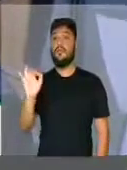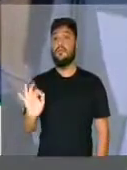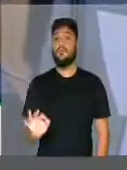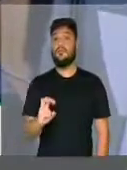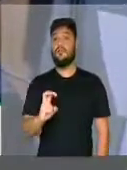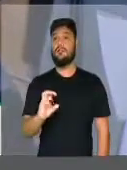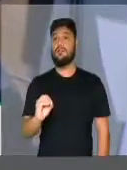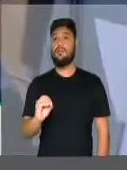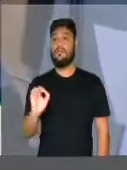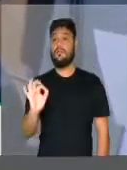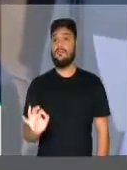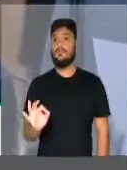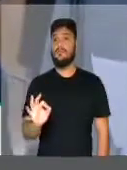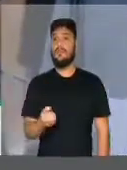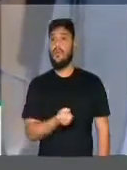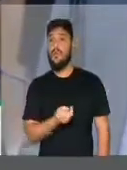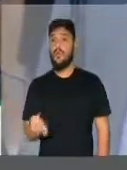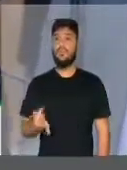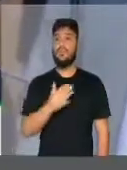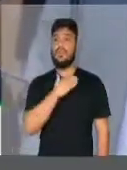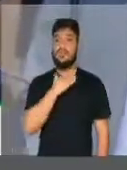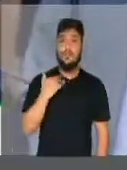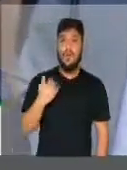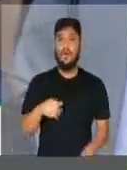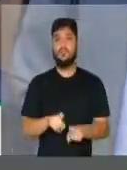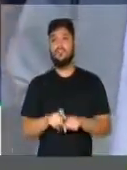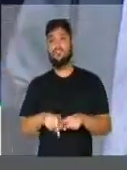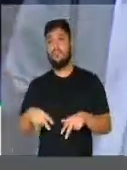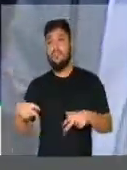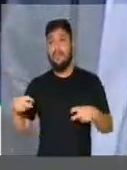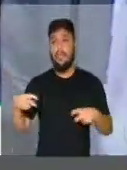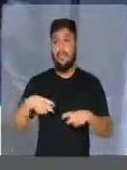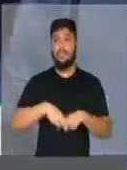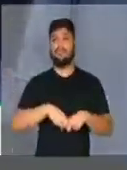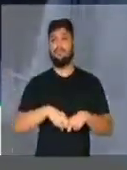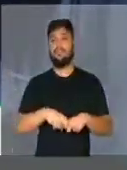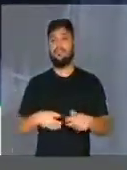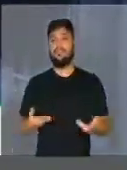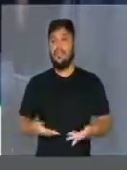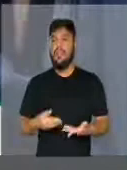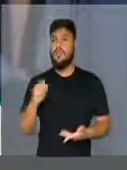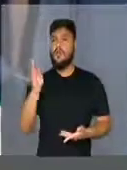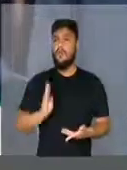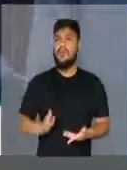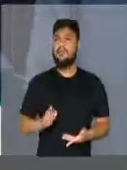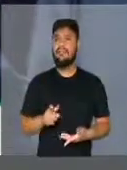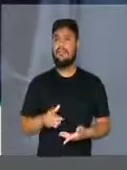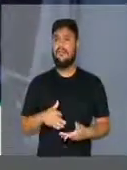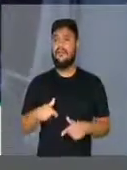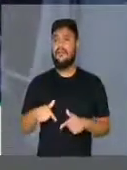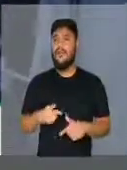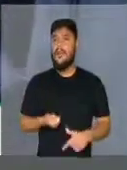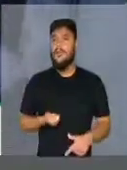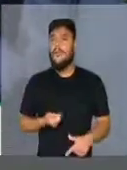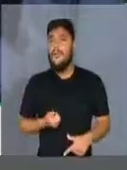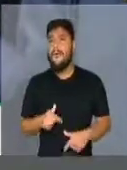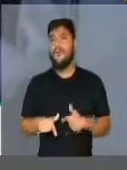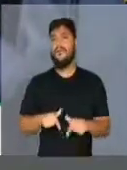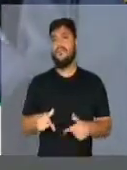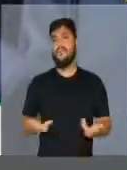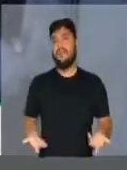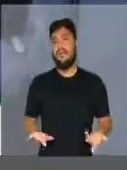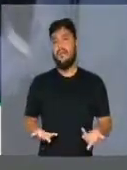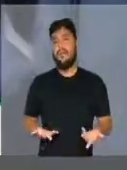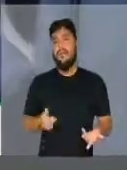de acidentes, de mortes e lesões no trânsito. E o Brasil pouco fez nesse período, senhor presidente. E esse projeto é